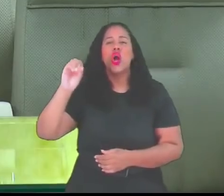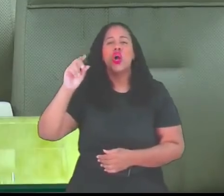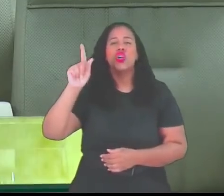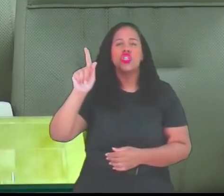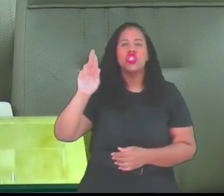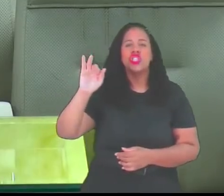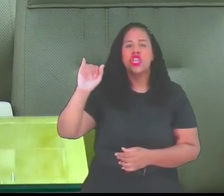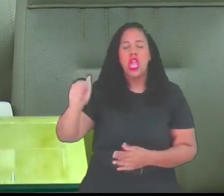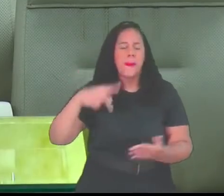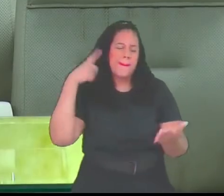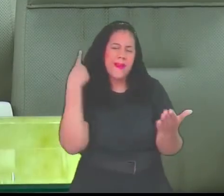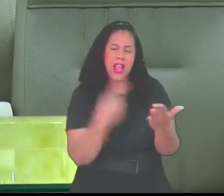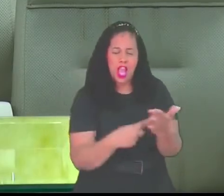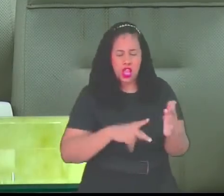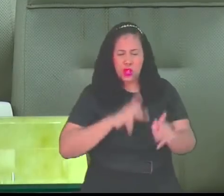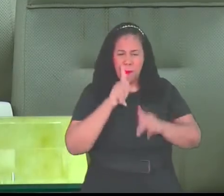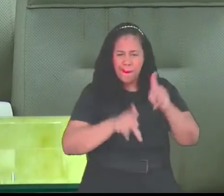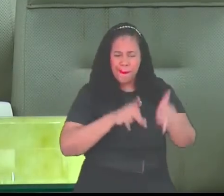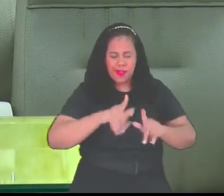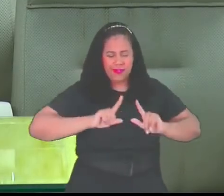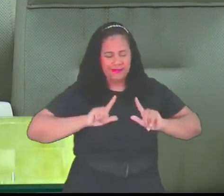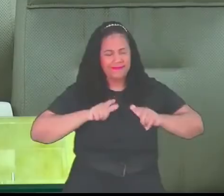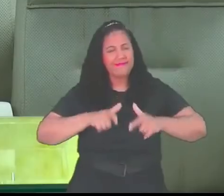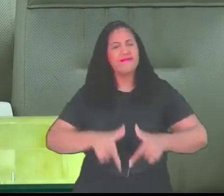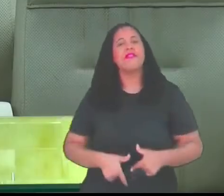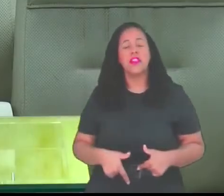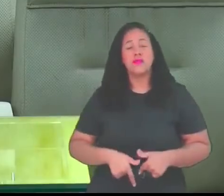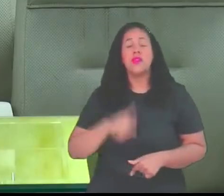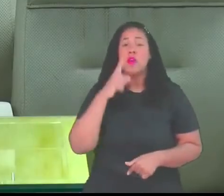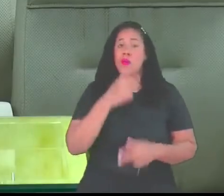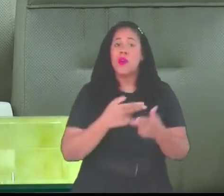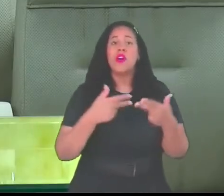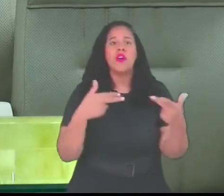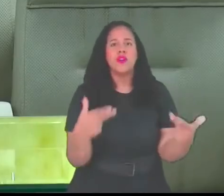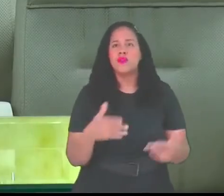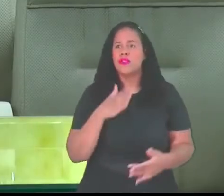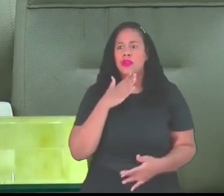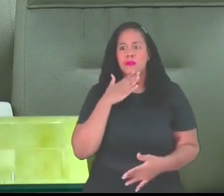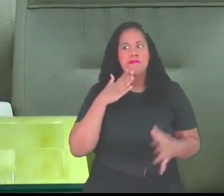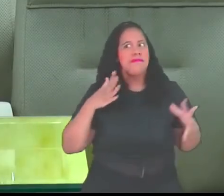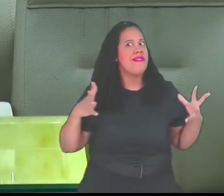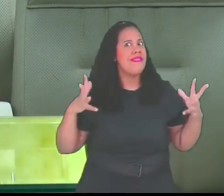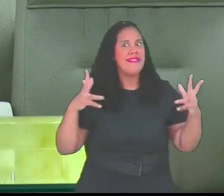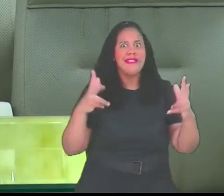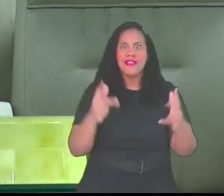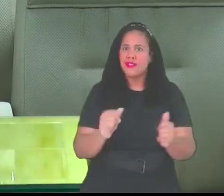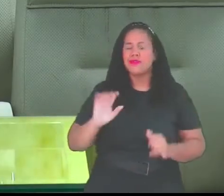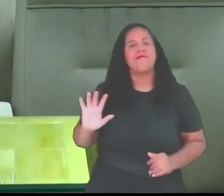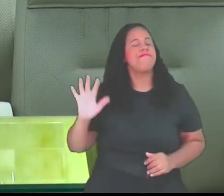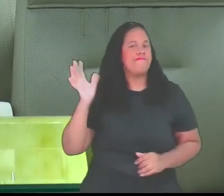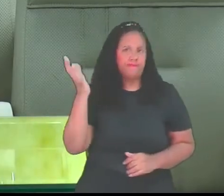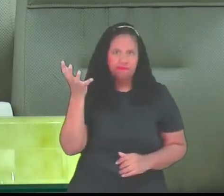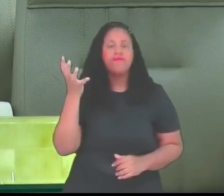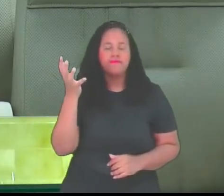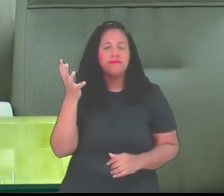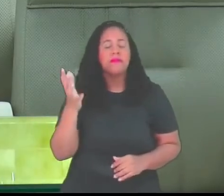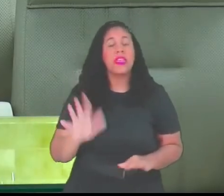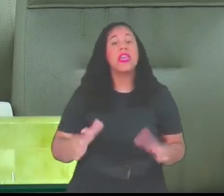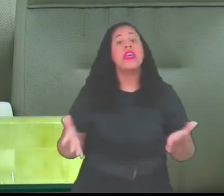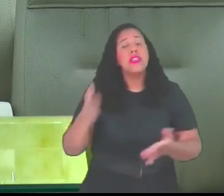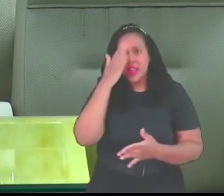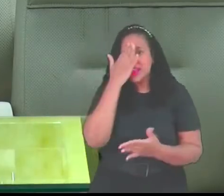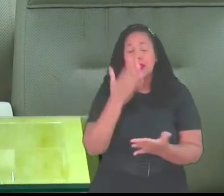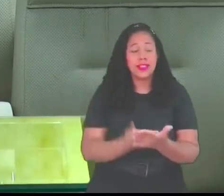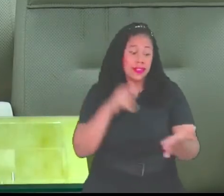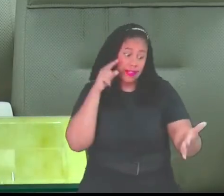do povo de Israel. Uma coisa surpreendente aconteceu. Então acredita-se